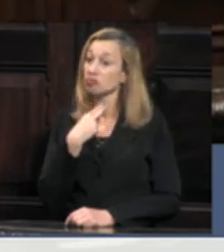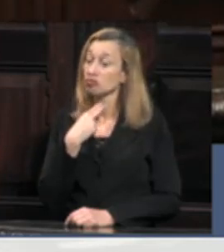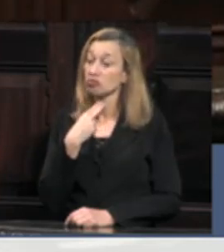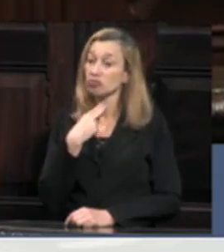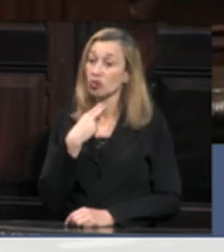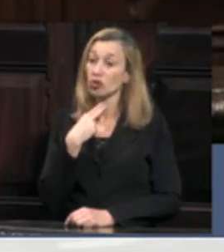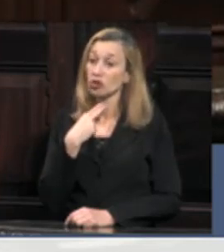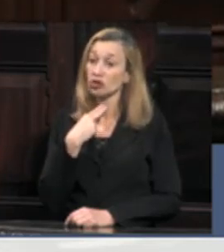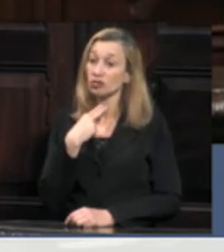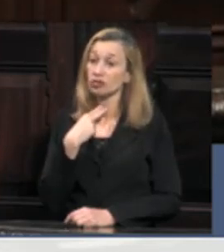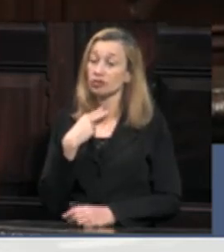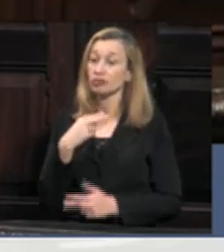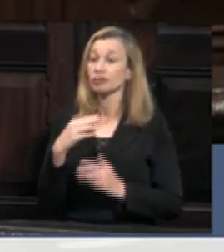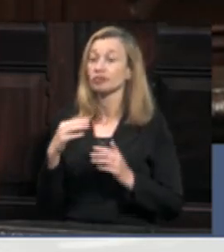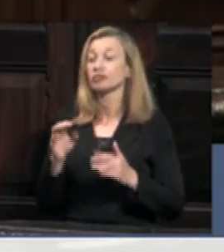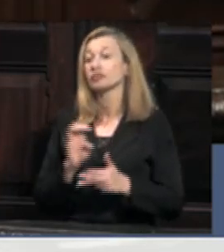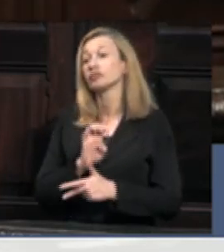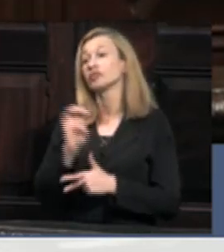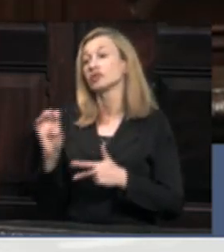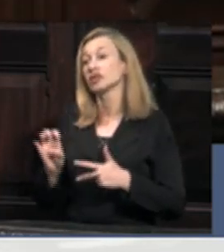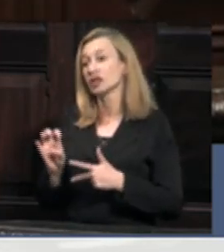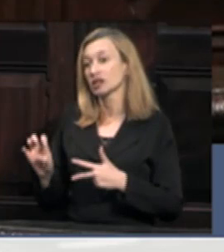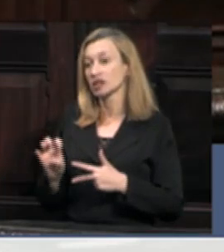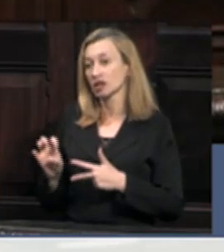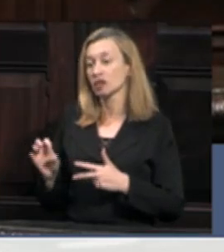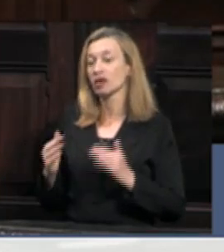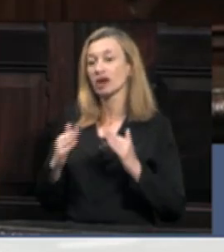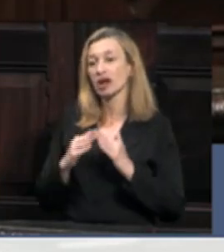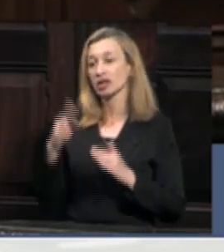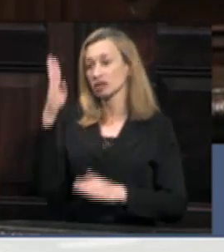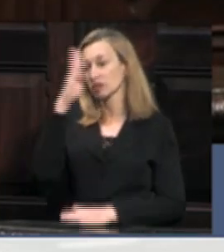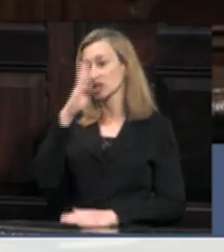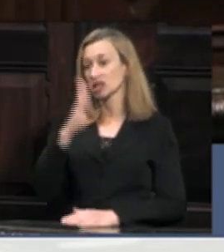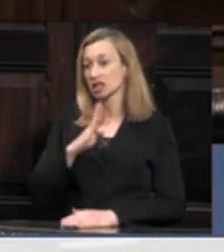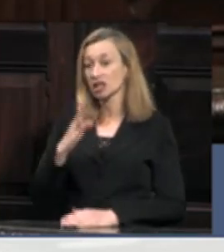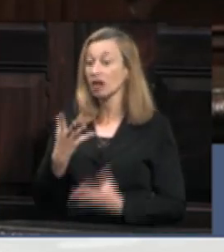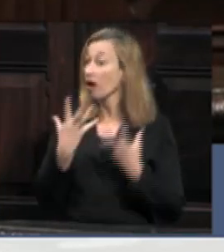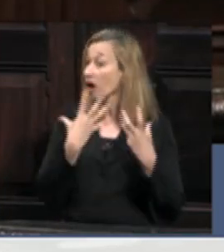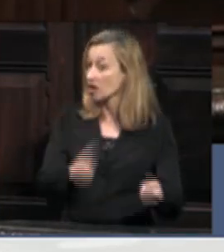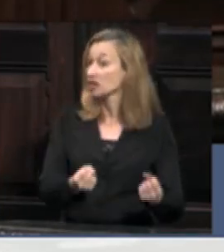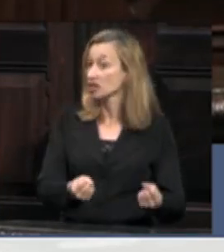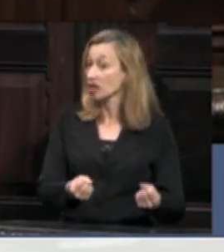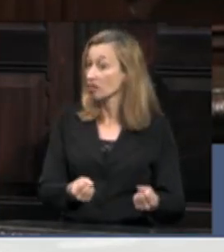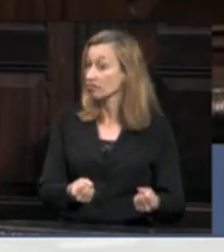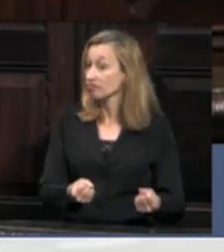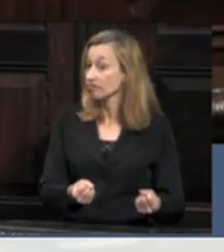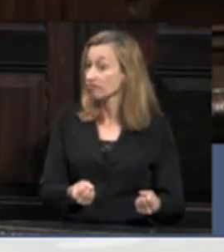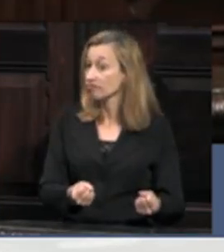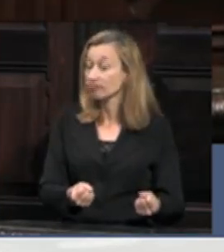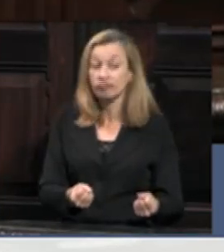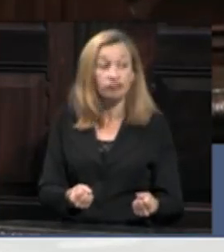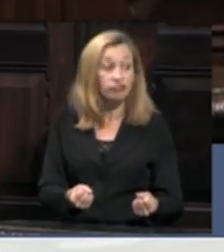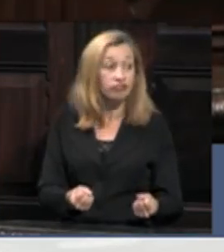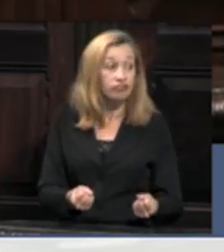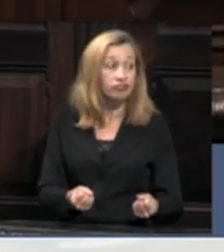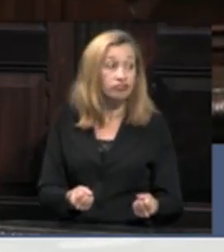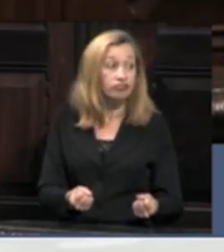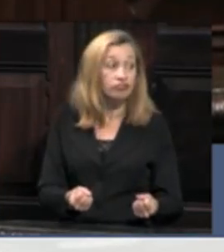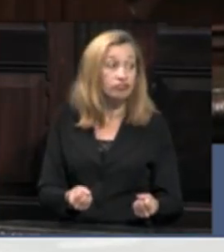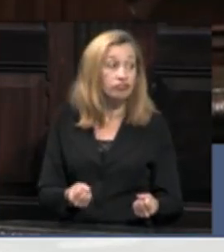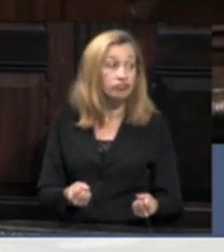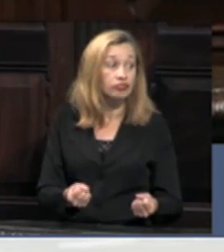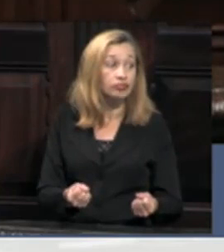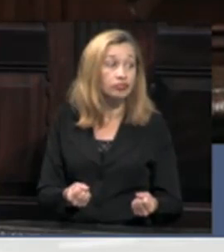sociedade brasileira de se posicionar contra os desmandos. Para concluir, por favor. Vou concluir. Contra os